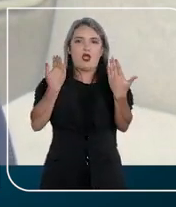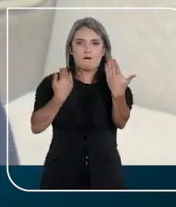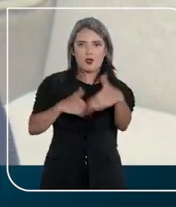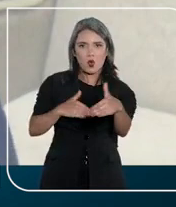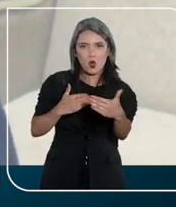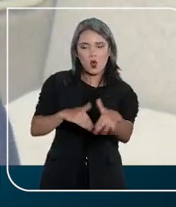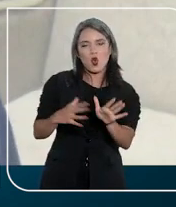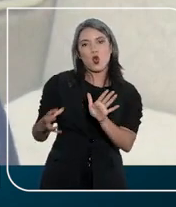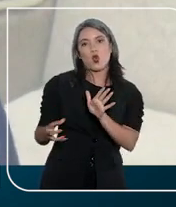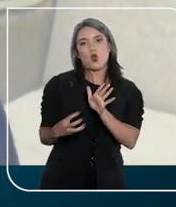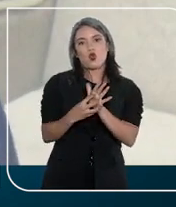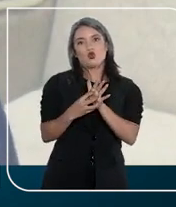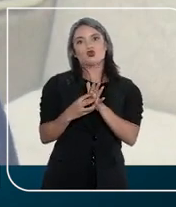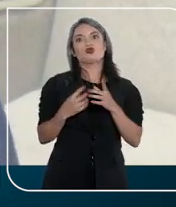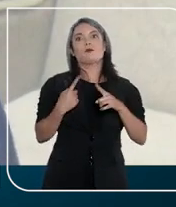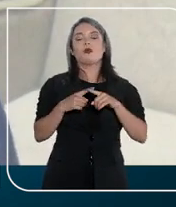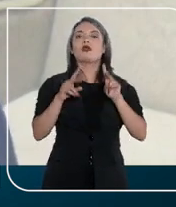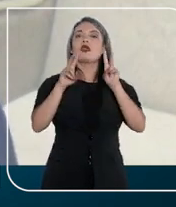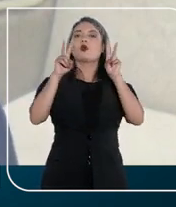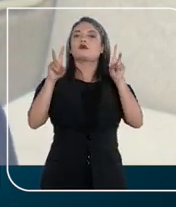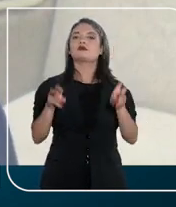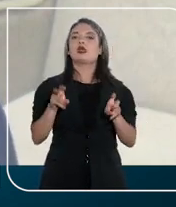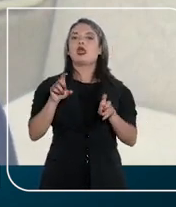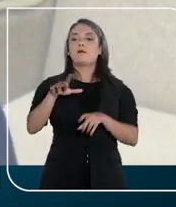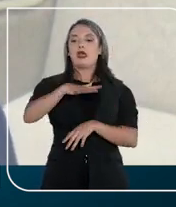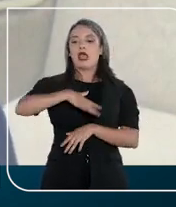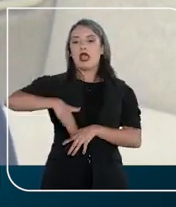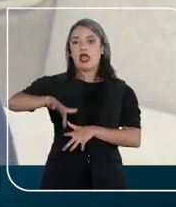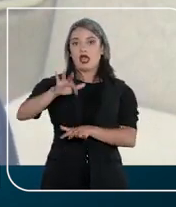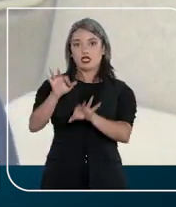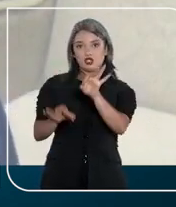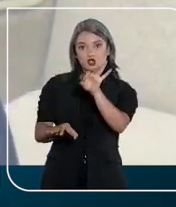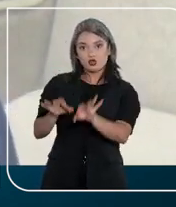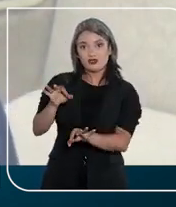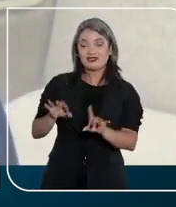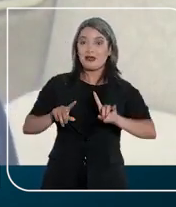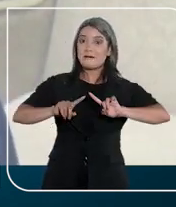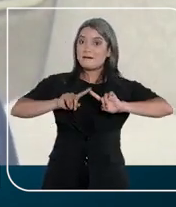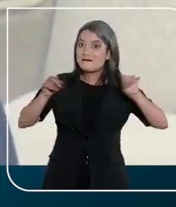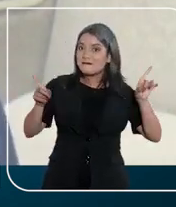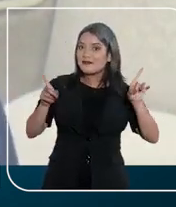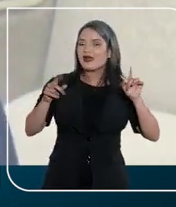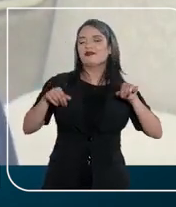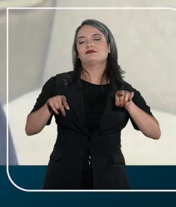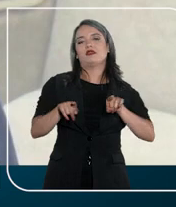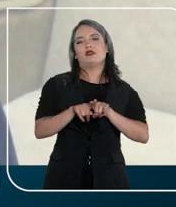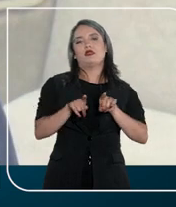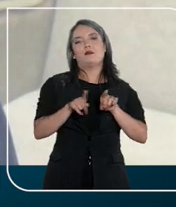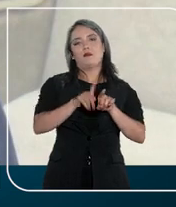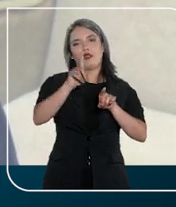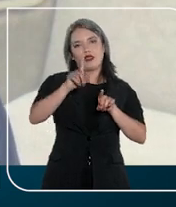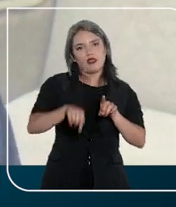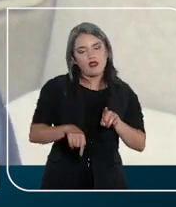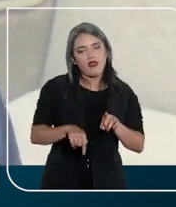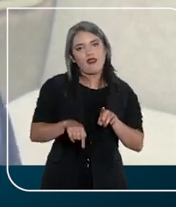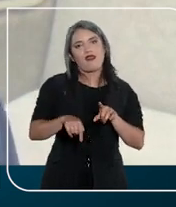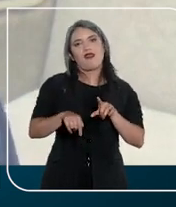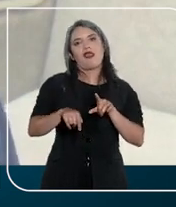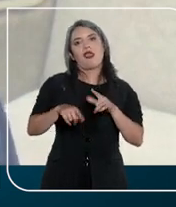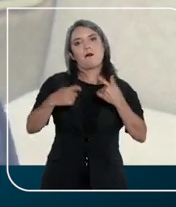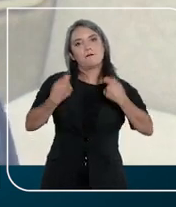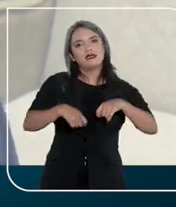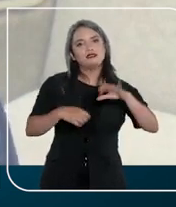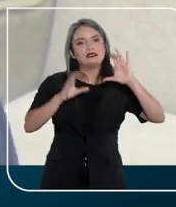sempre que é um assunto que não interessa apenas à comunidade jurídica, é um assunto que tem que ser levado à discussão